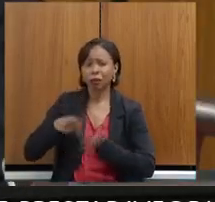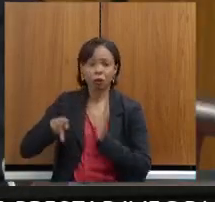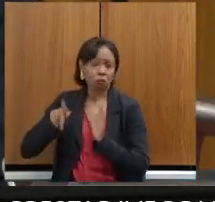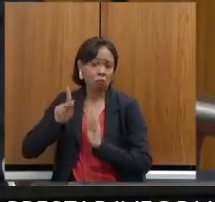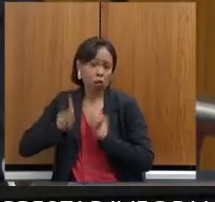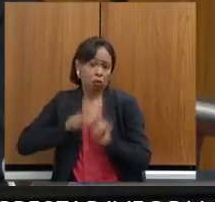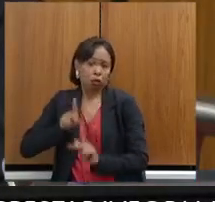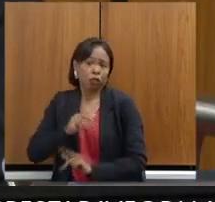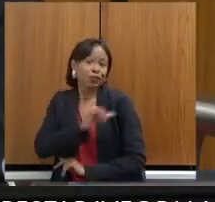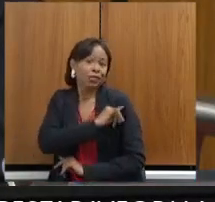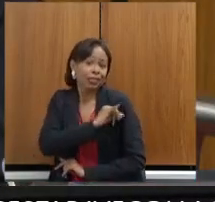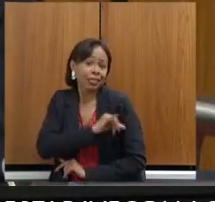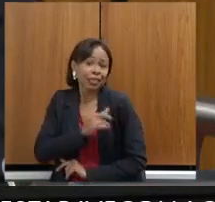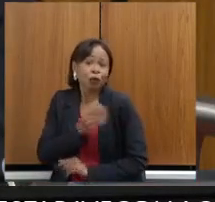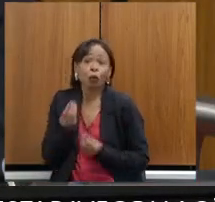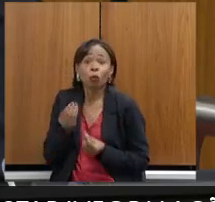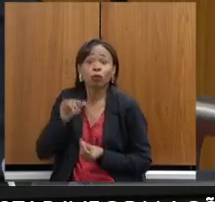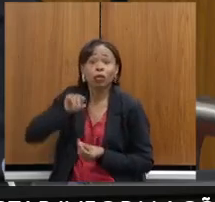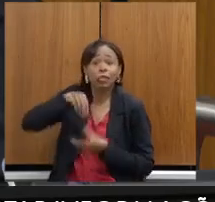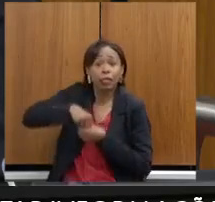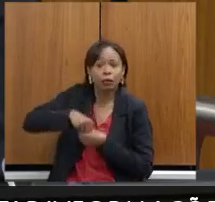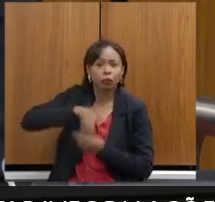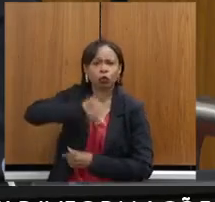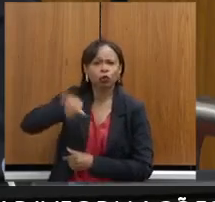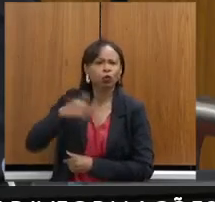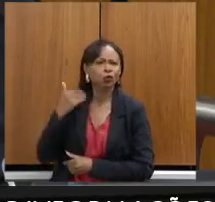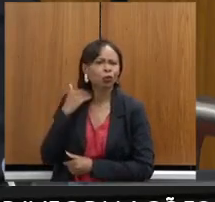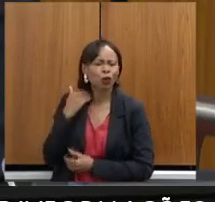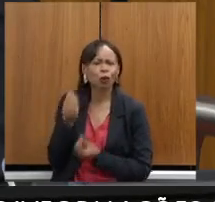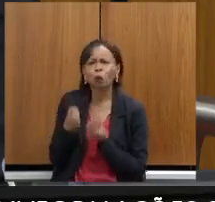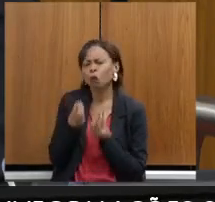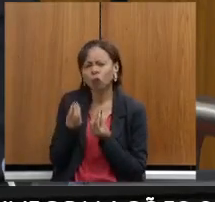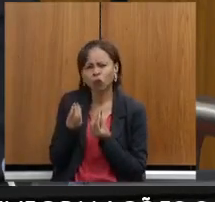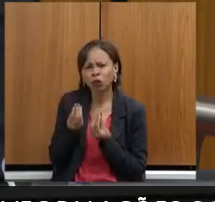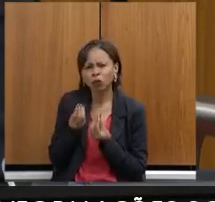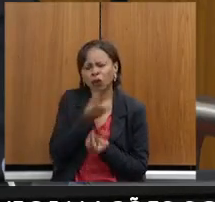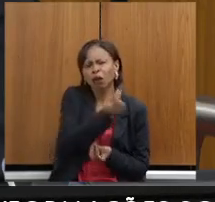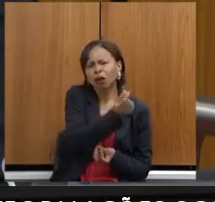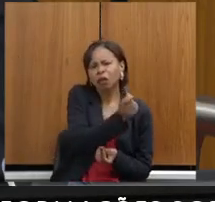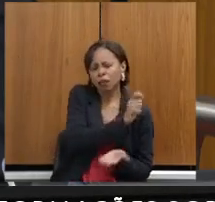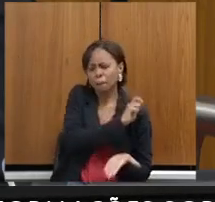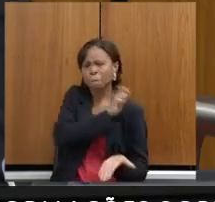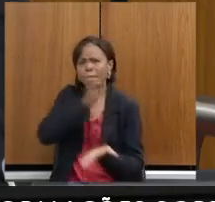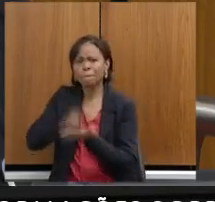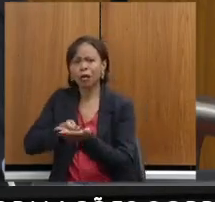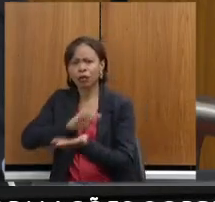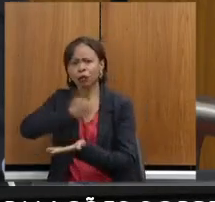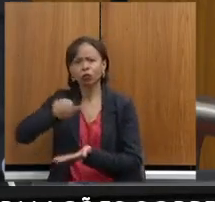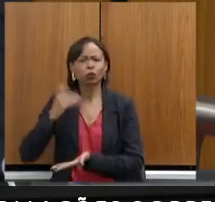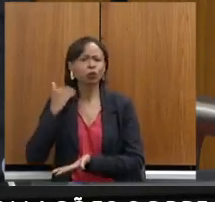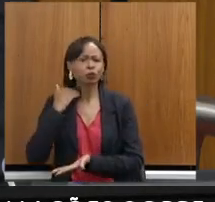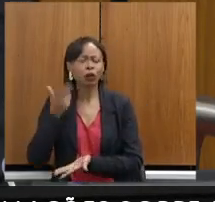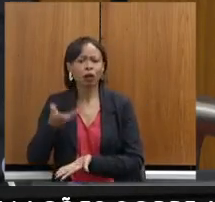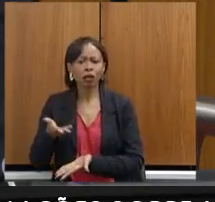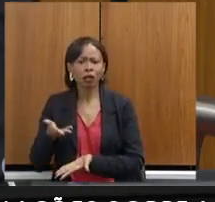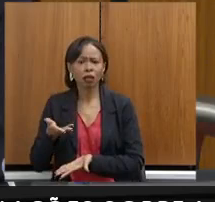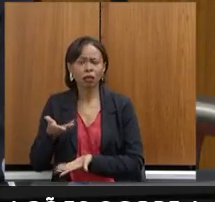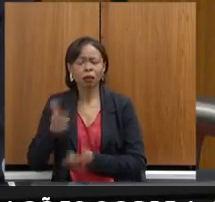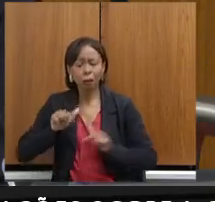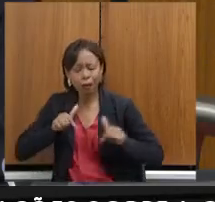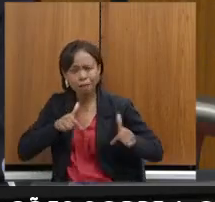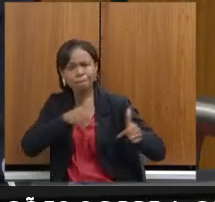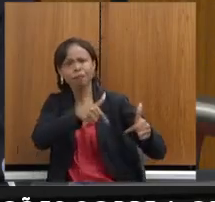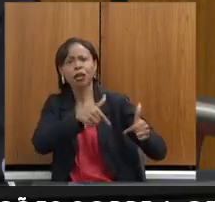tem que aguenta Juiz de Fora um pouco financiamento para Juiz de Fora para enfrentar o crime que